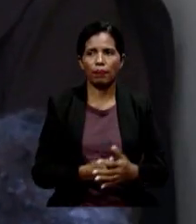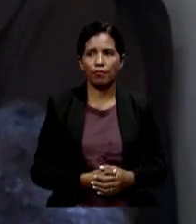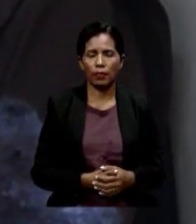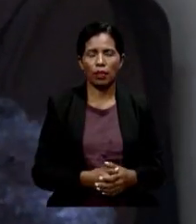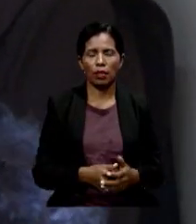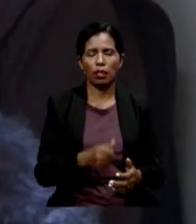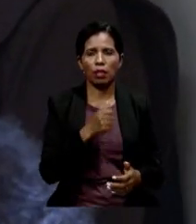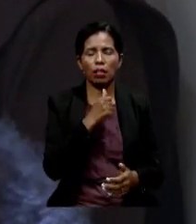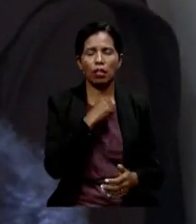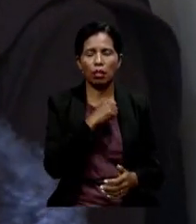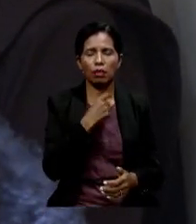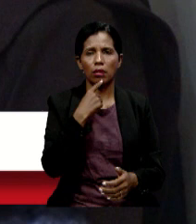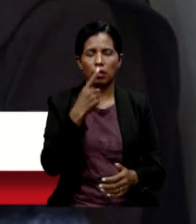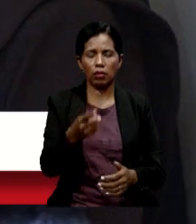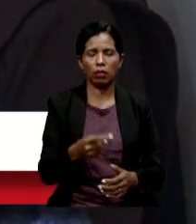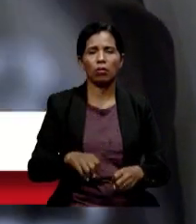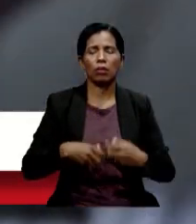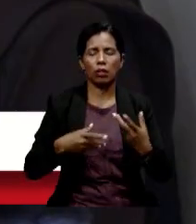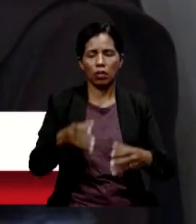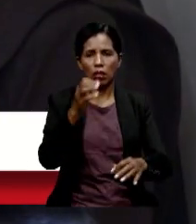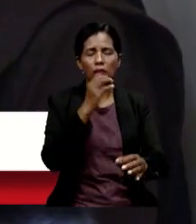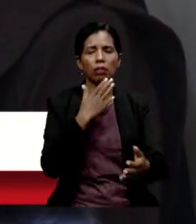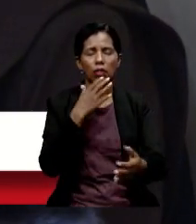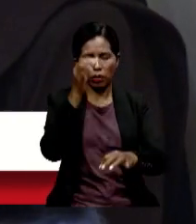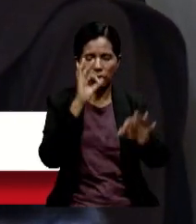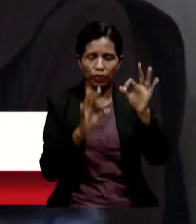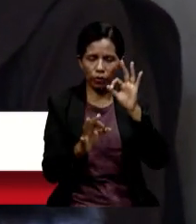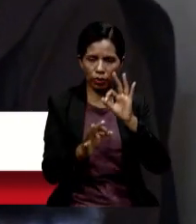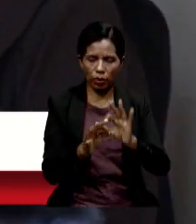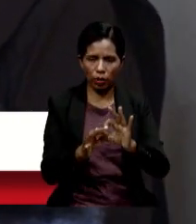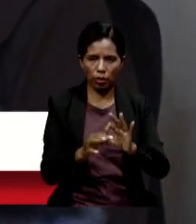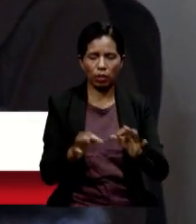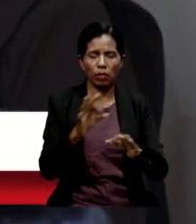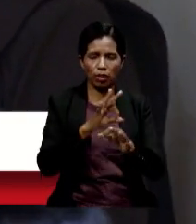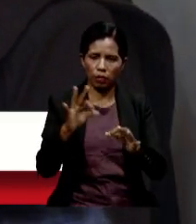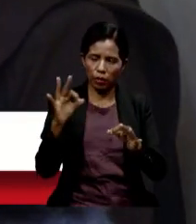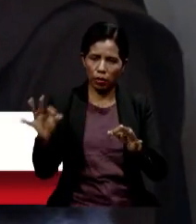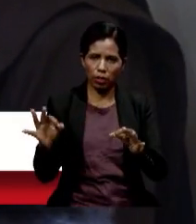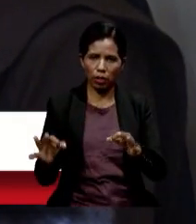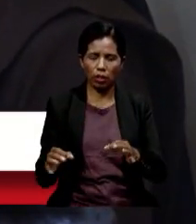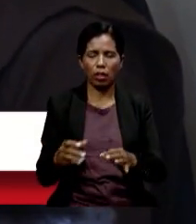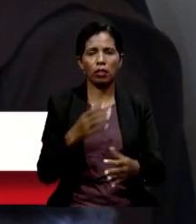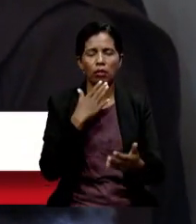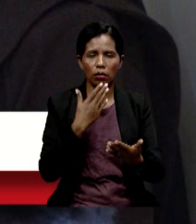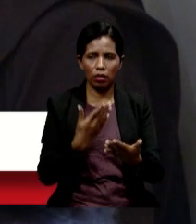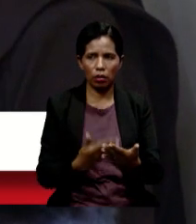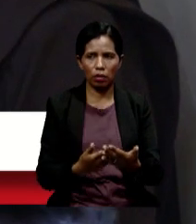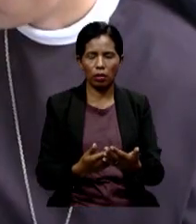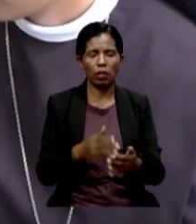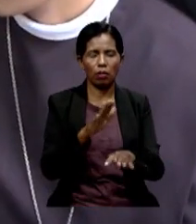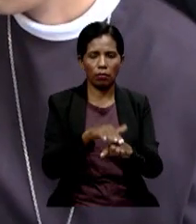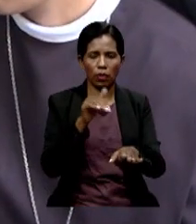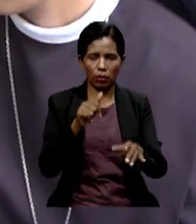o isa at usay fiel ba karisma no espiritualidade at fiel ba chamada ida